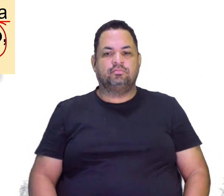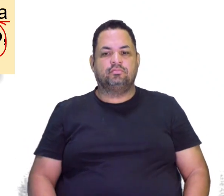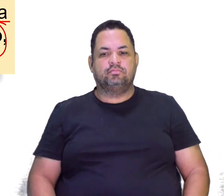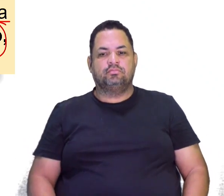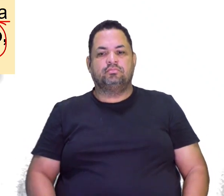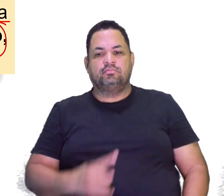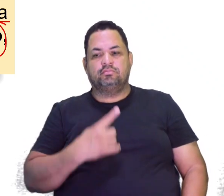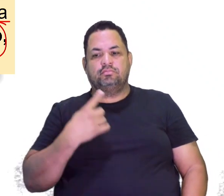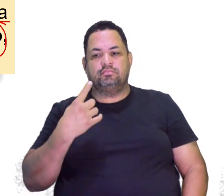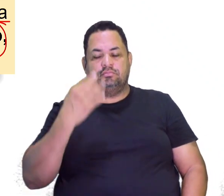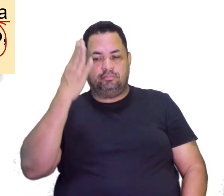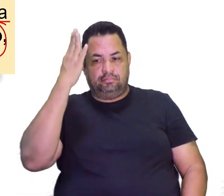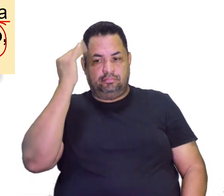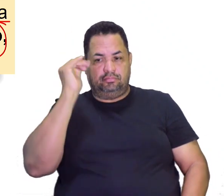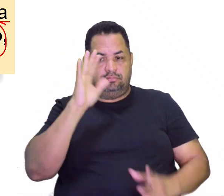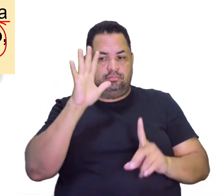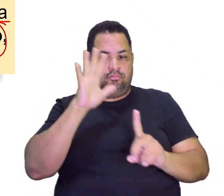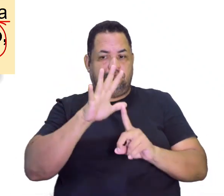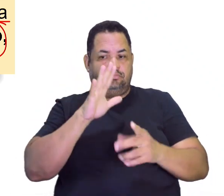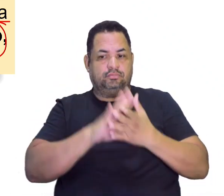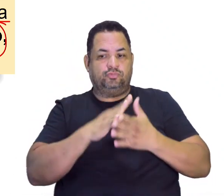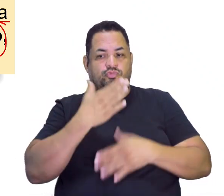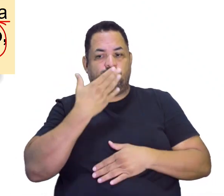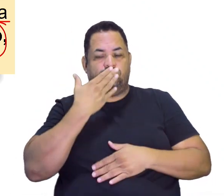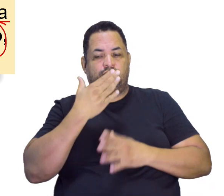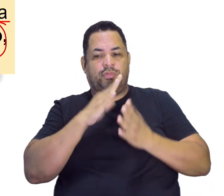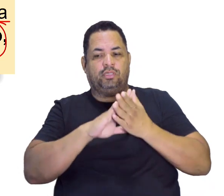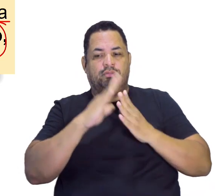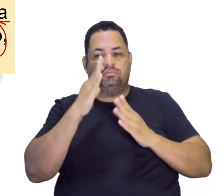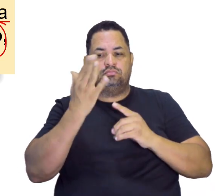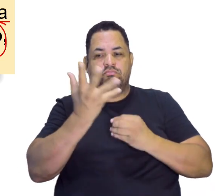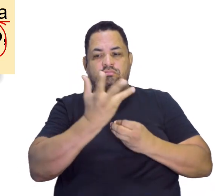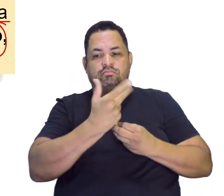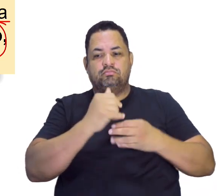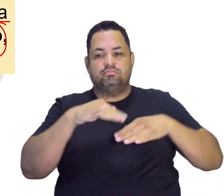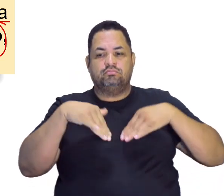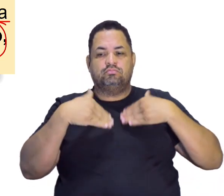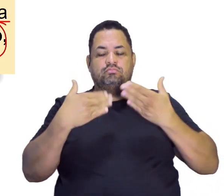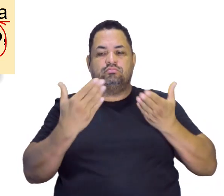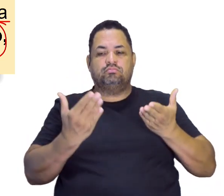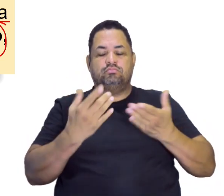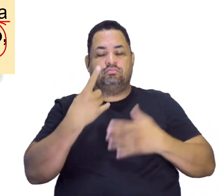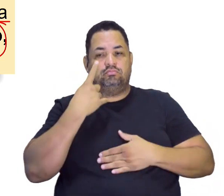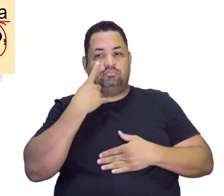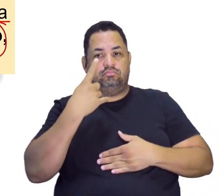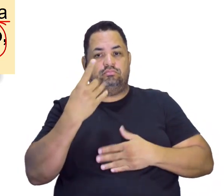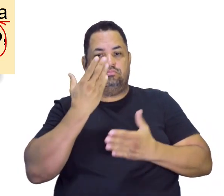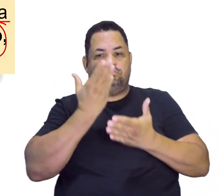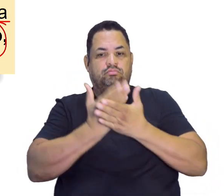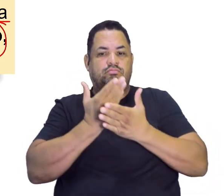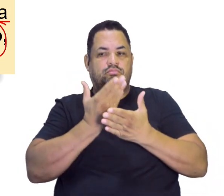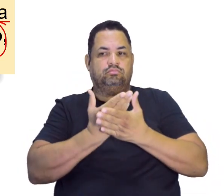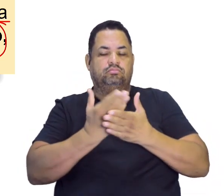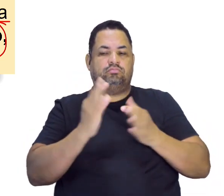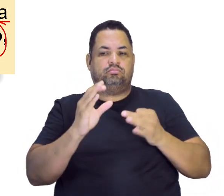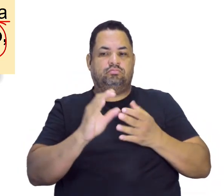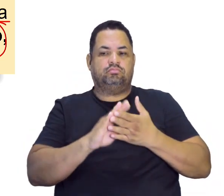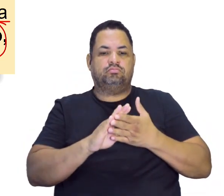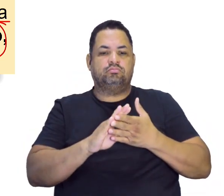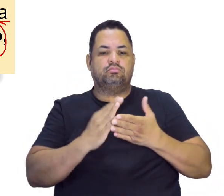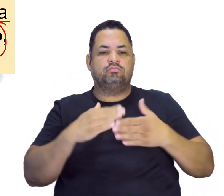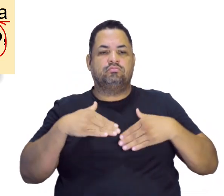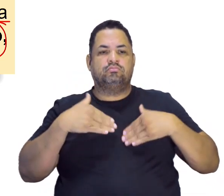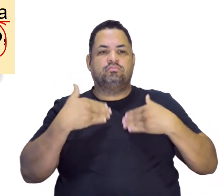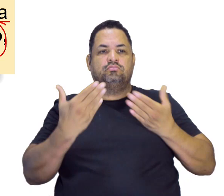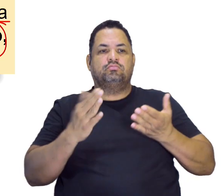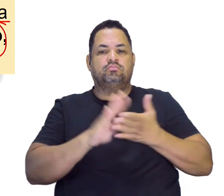Eles não têm reflexo somente num tipo de artte né Nós vamos ver claramente durante essas aulas aí que eh